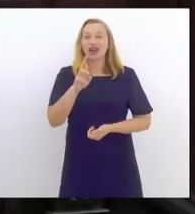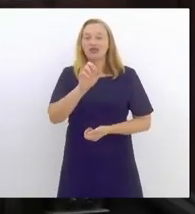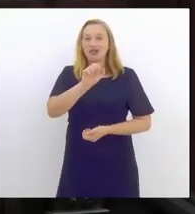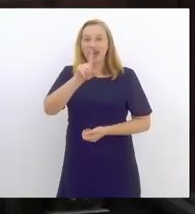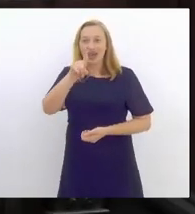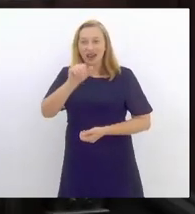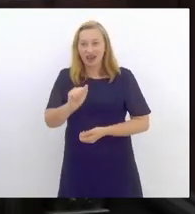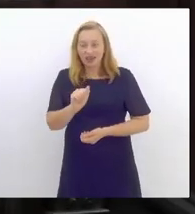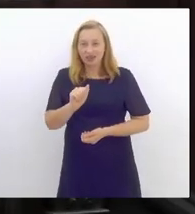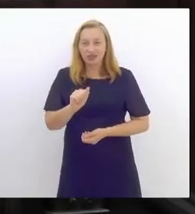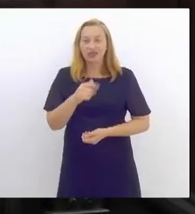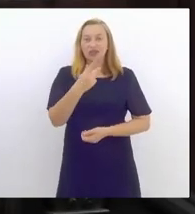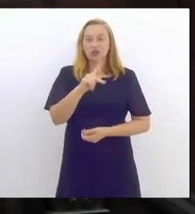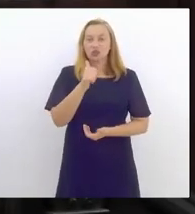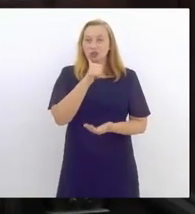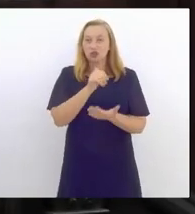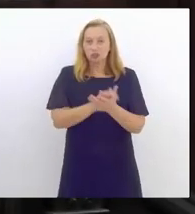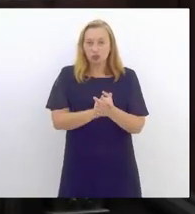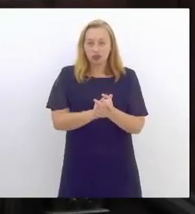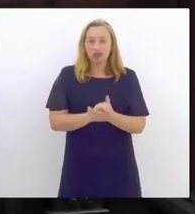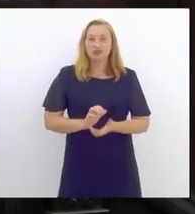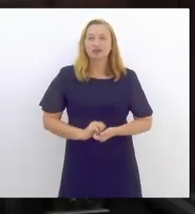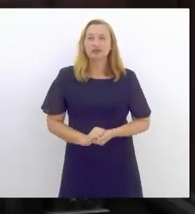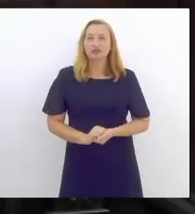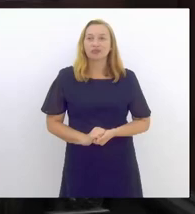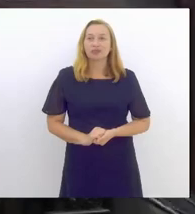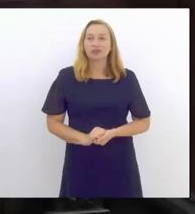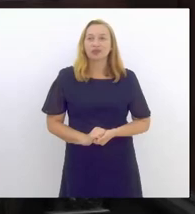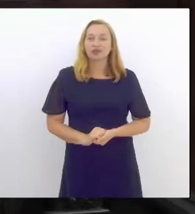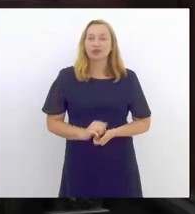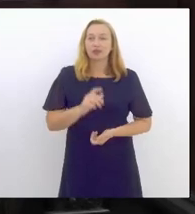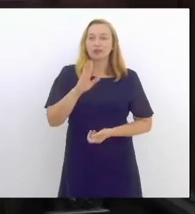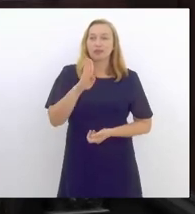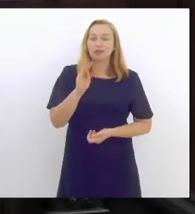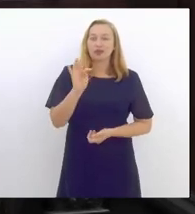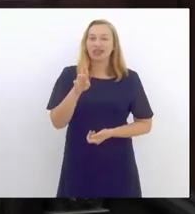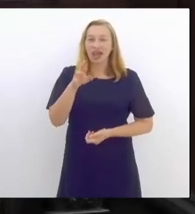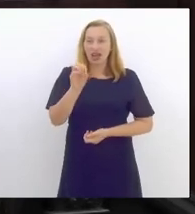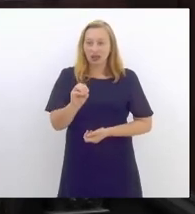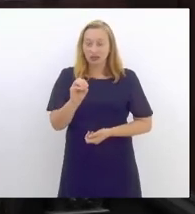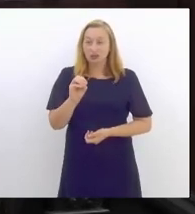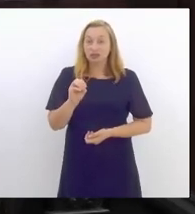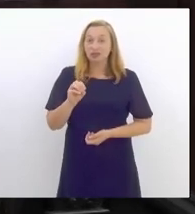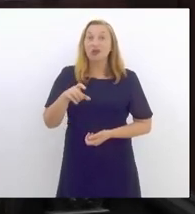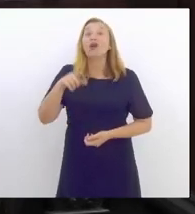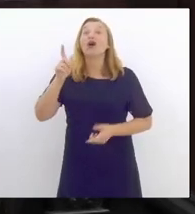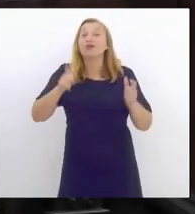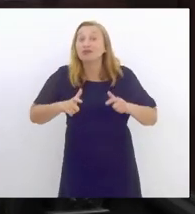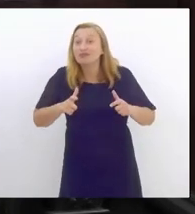Pampolha, a sua querida esposa, e o nosso Bernardo. Cadê Bernardo?